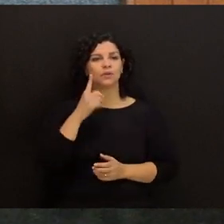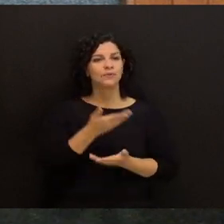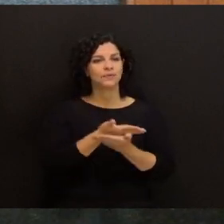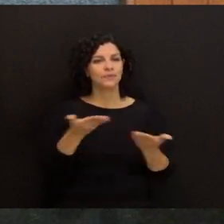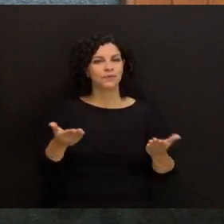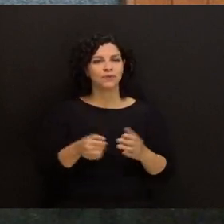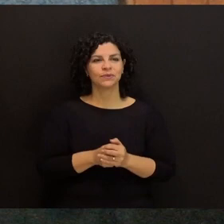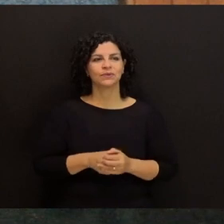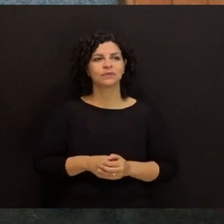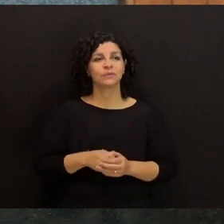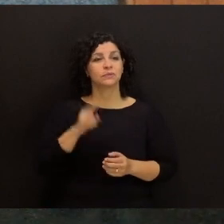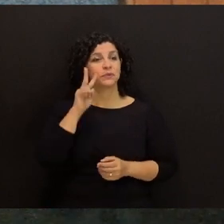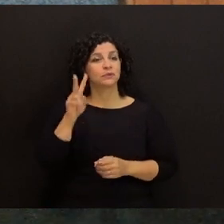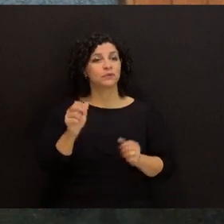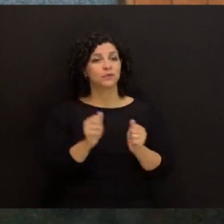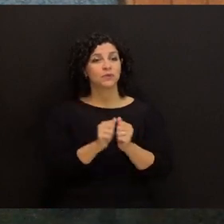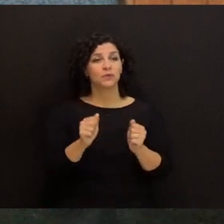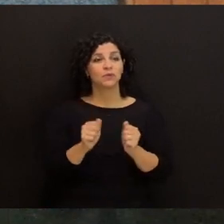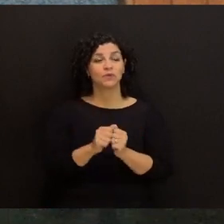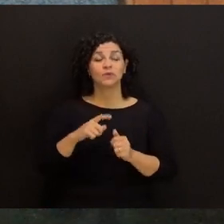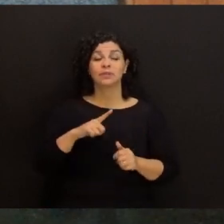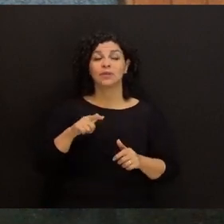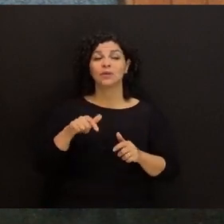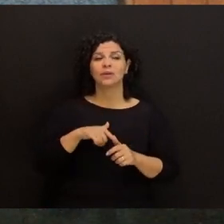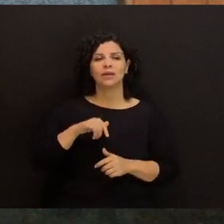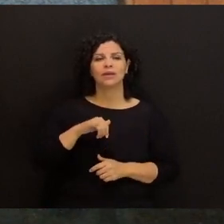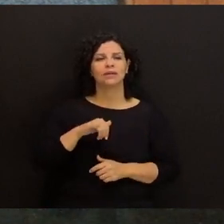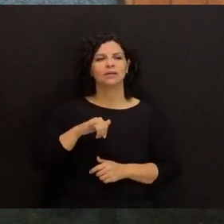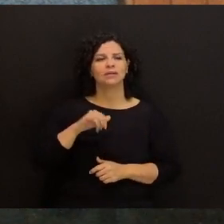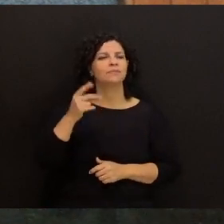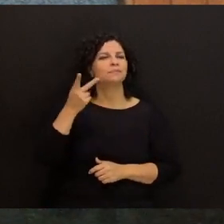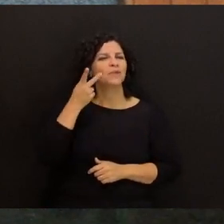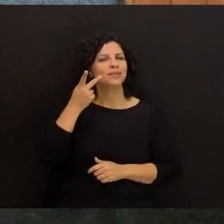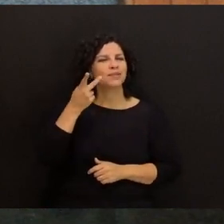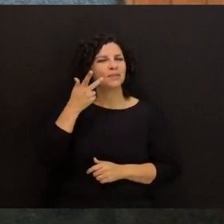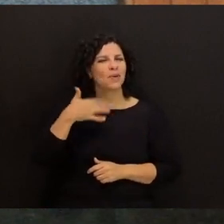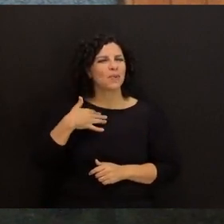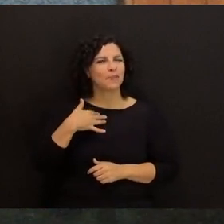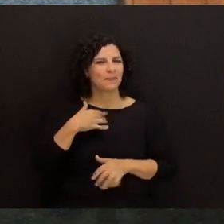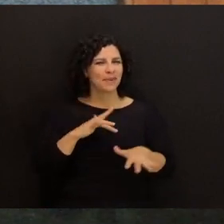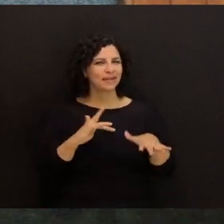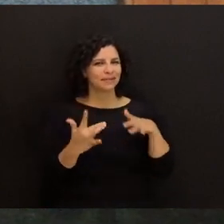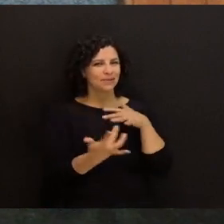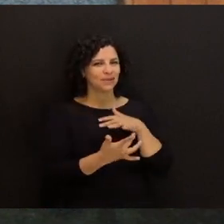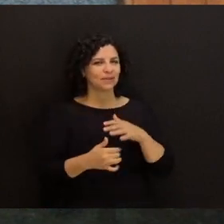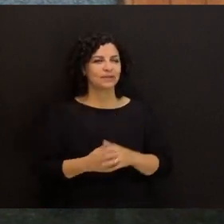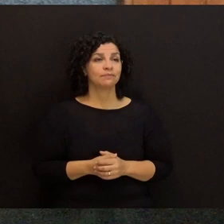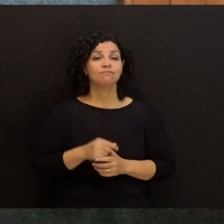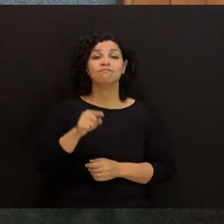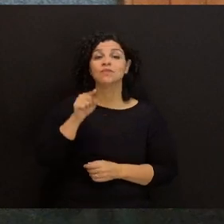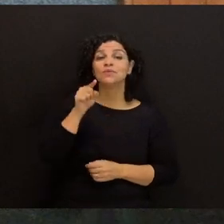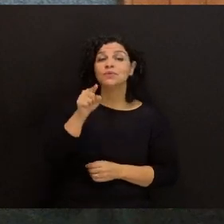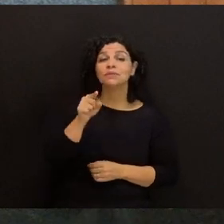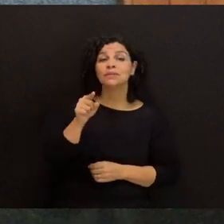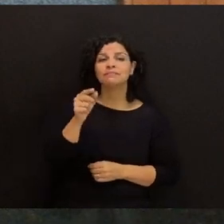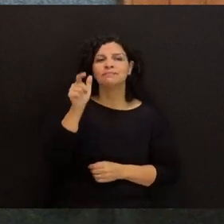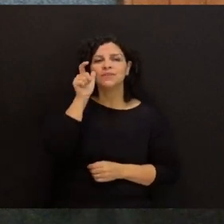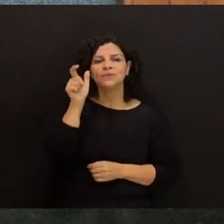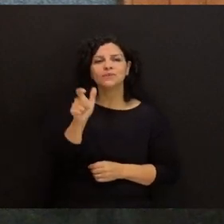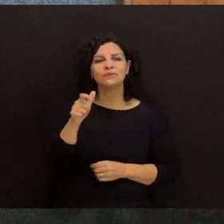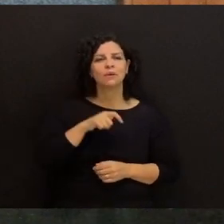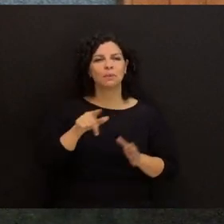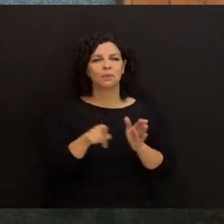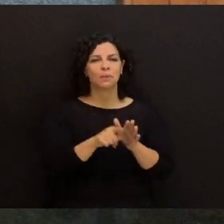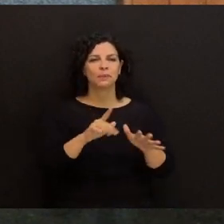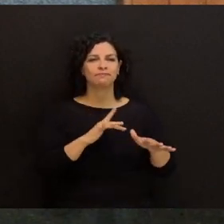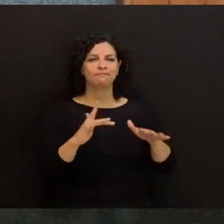e que nos acompanha através da nossa página José Possebon e a você que nos acompanha através do canal